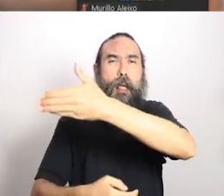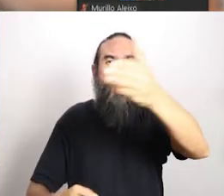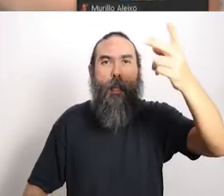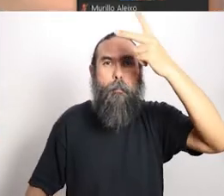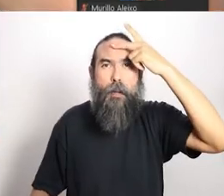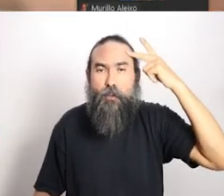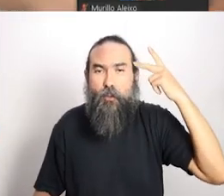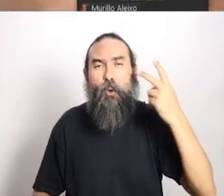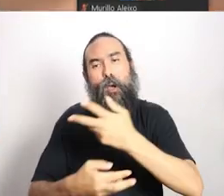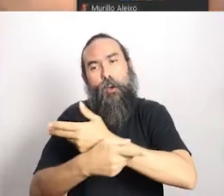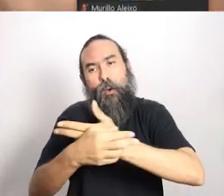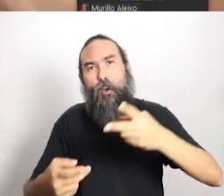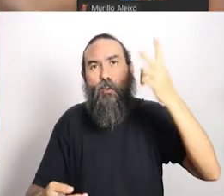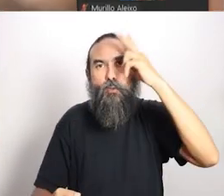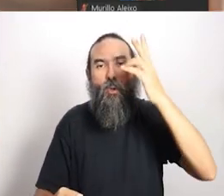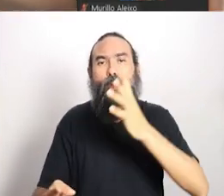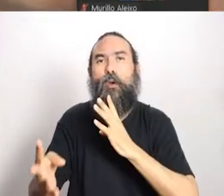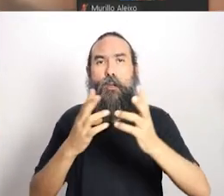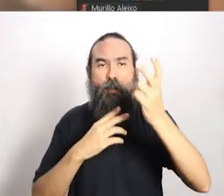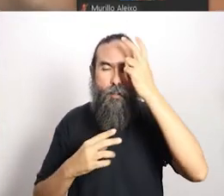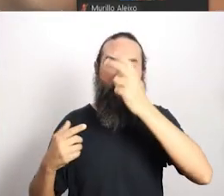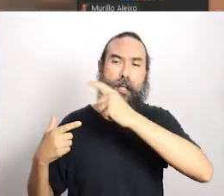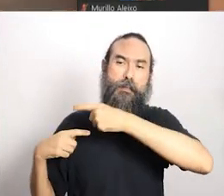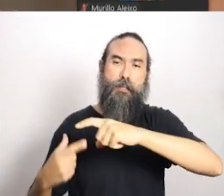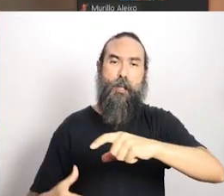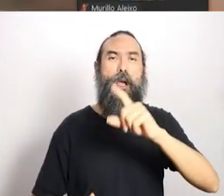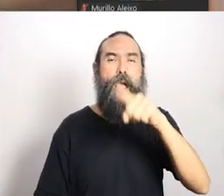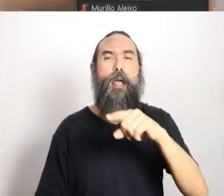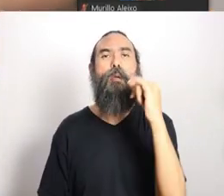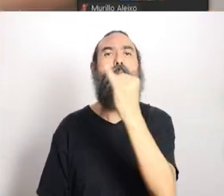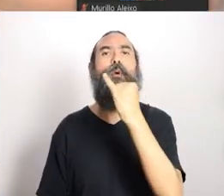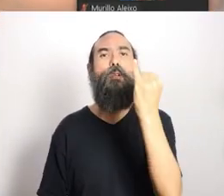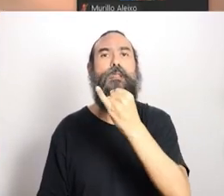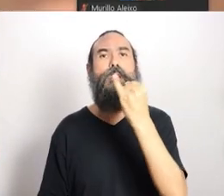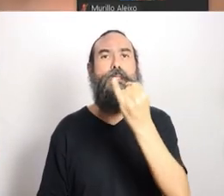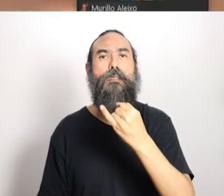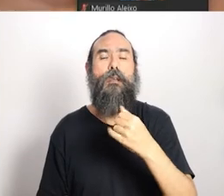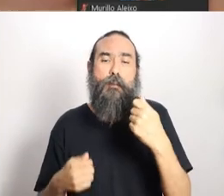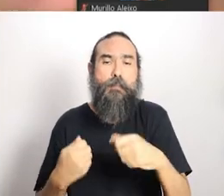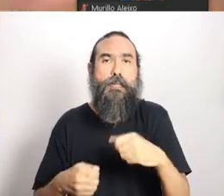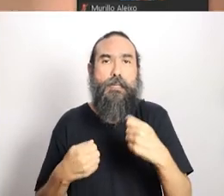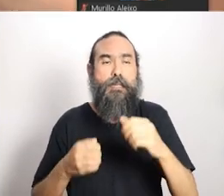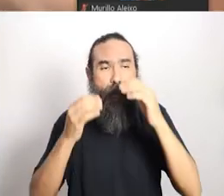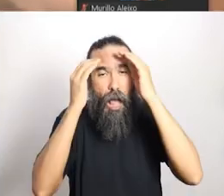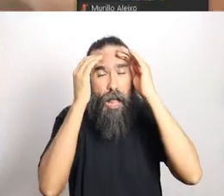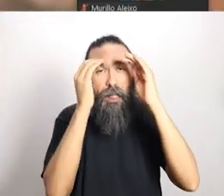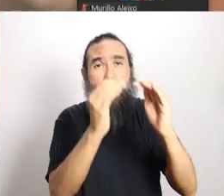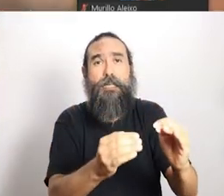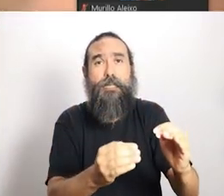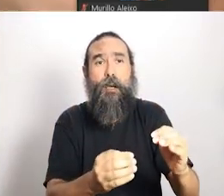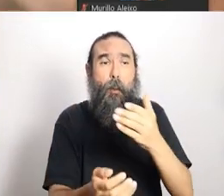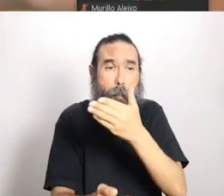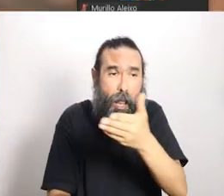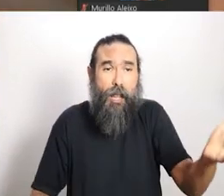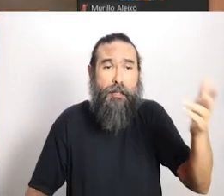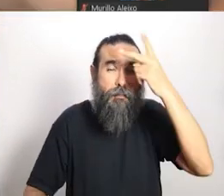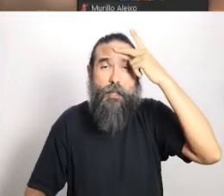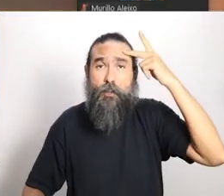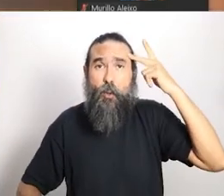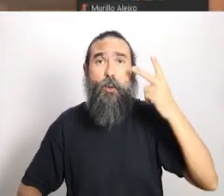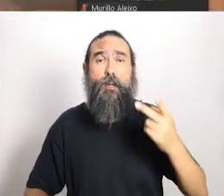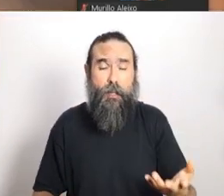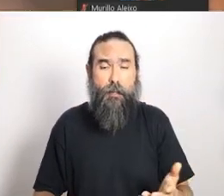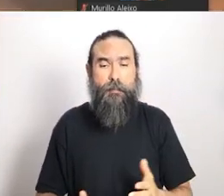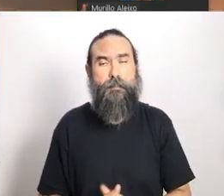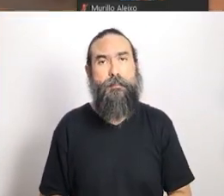professores, encontrar o nosso público, Adiel. Porque eu acho que esse é o grande elemento. A cultura popular tem que dar atenção para quem quer dar